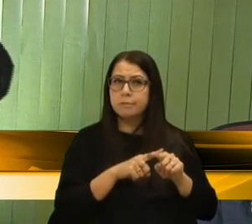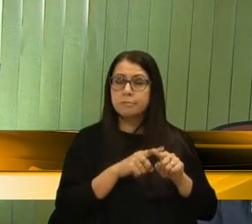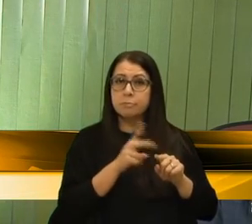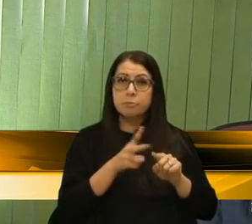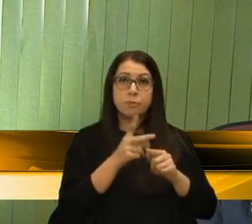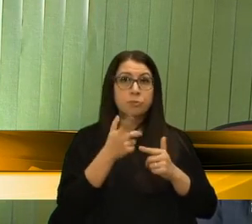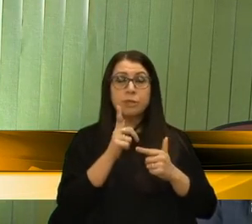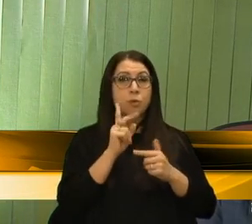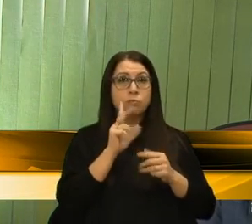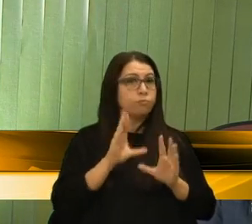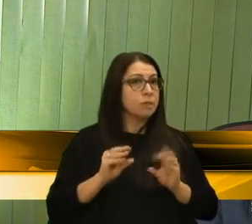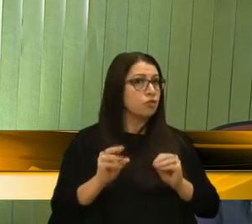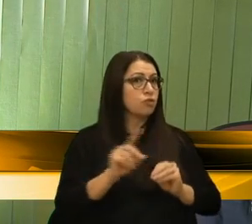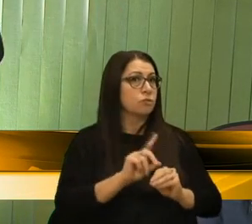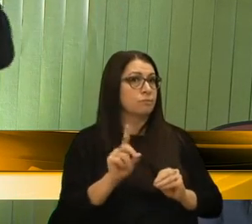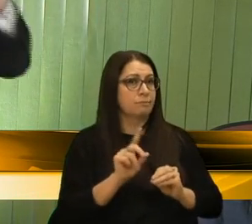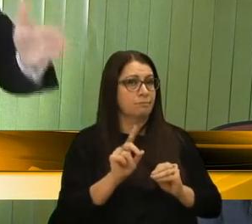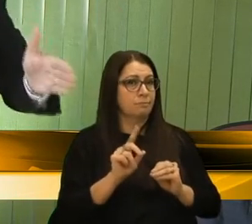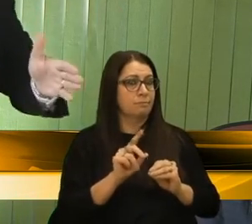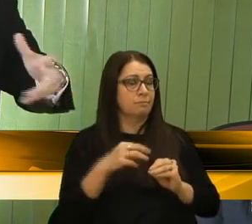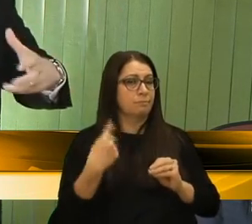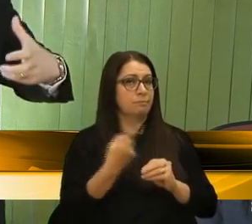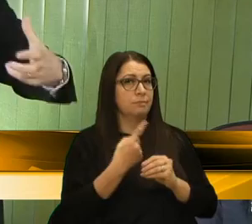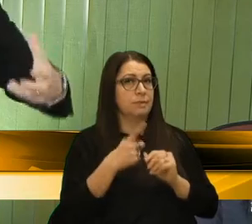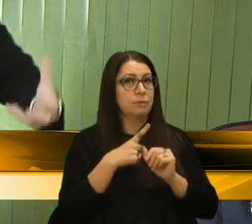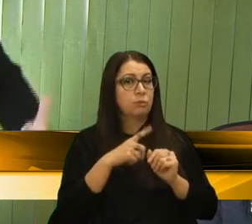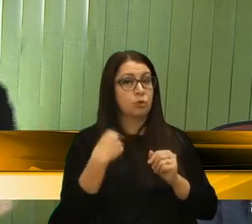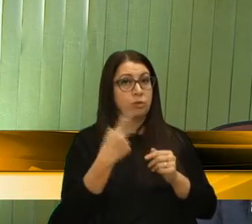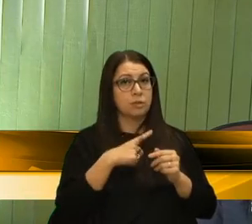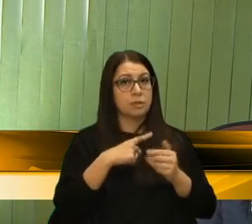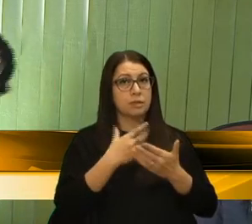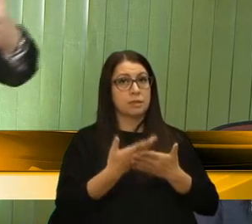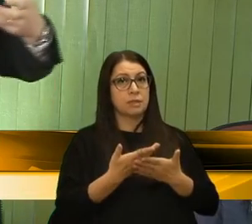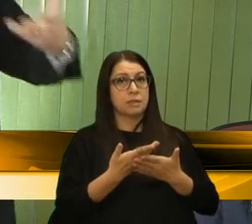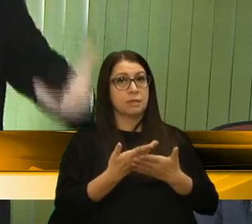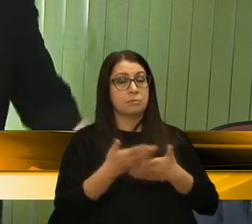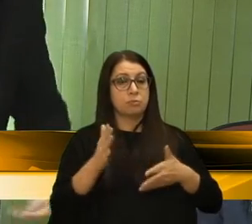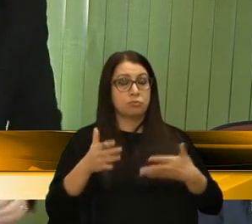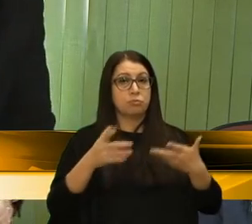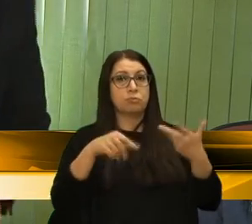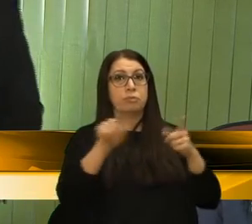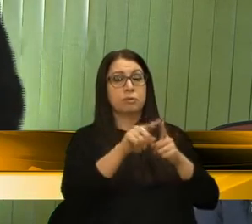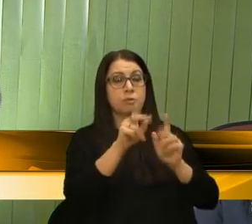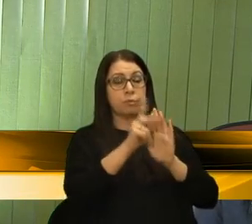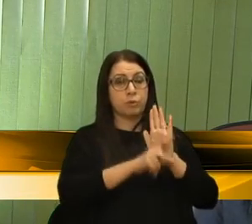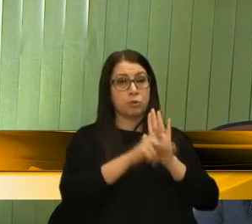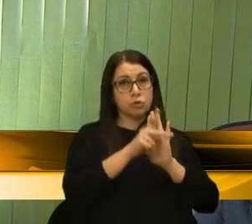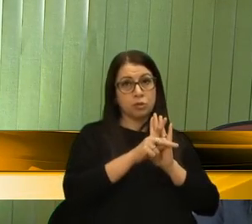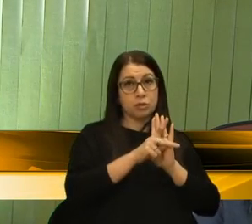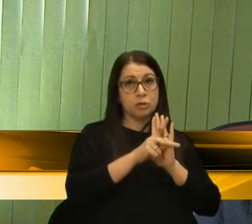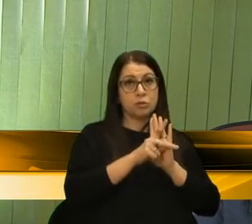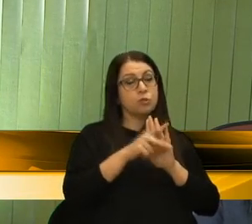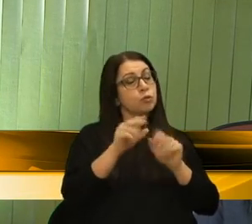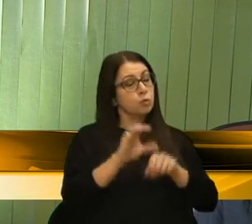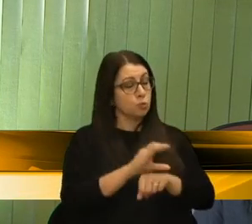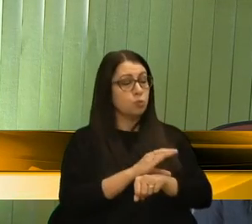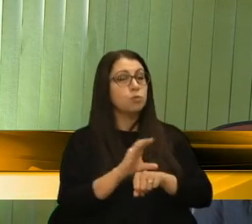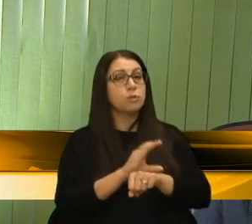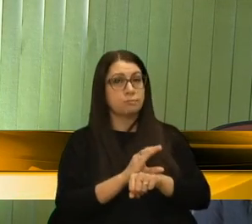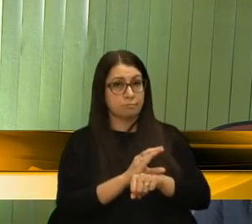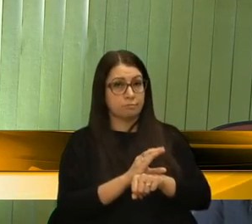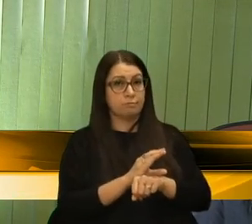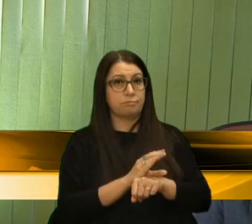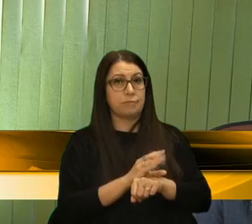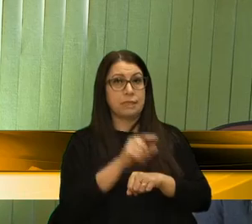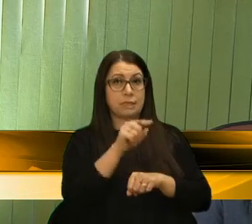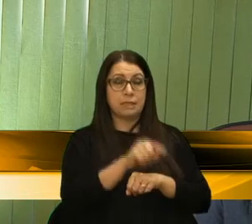não intervir de maneira muito efetiva, porque senão nós estaríamos eivando o projeto de inconstitucionalidade. Vossas